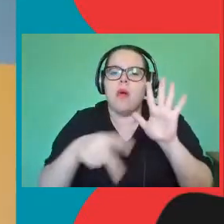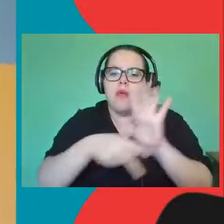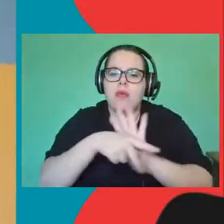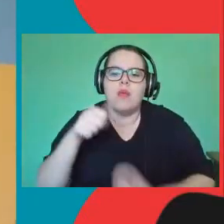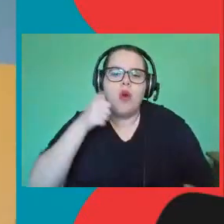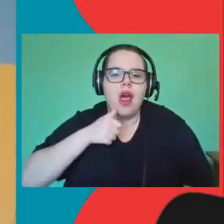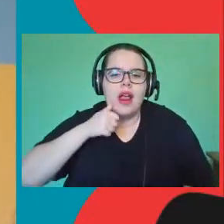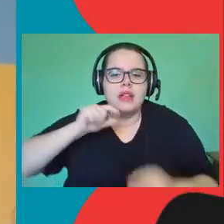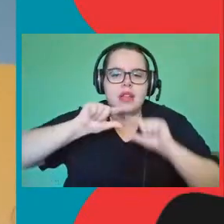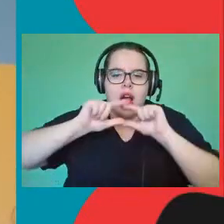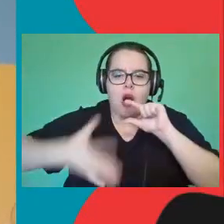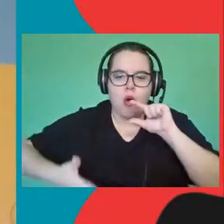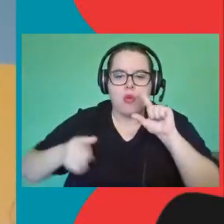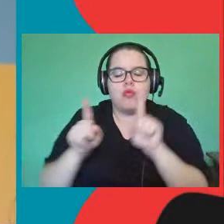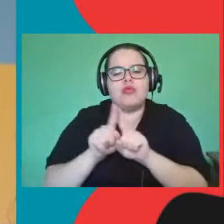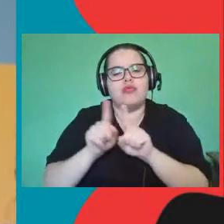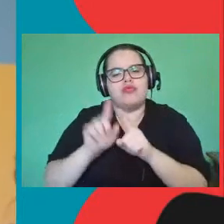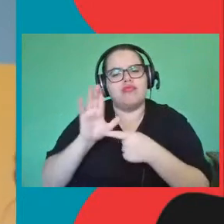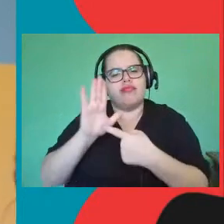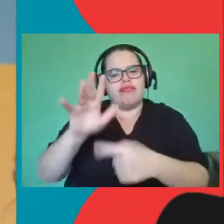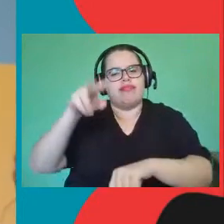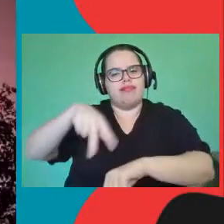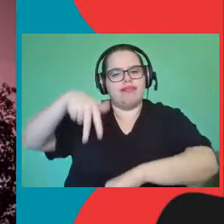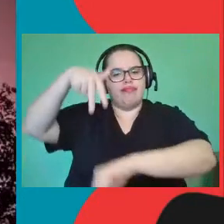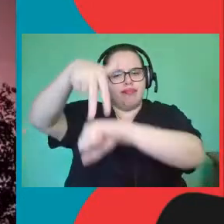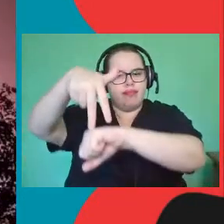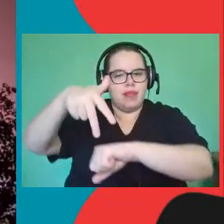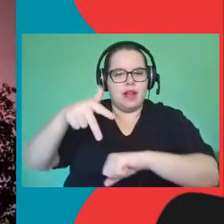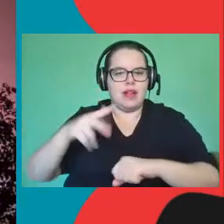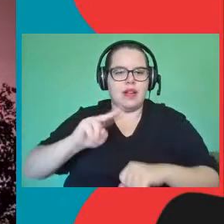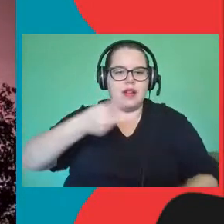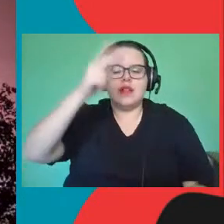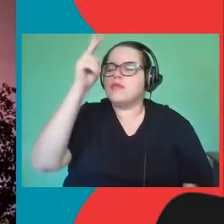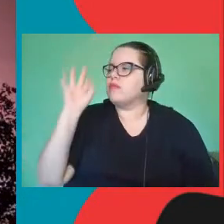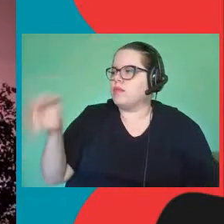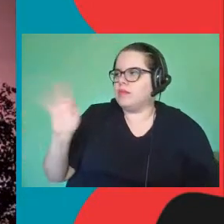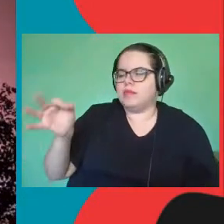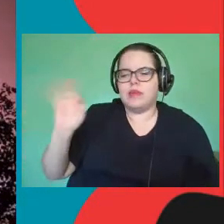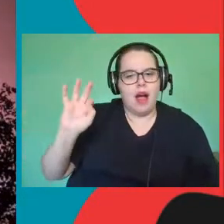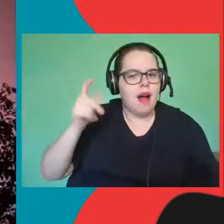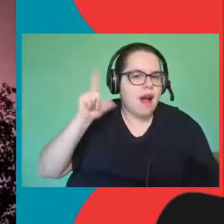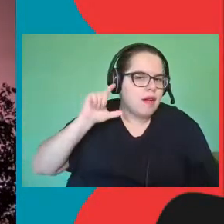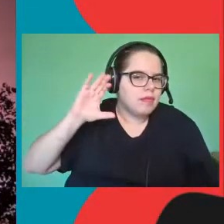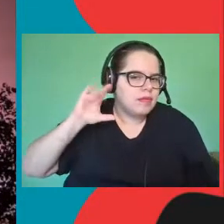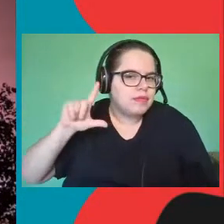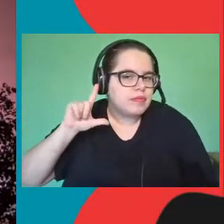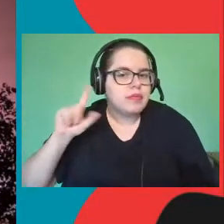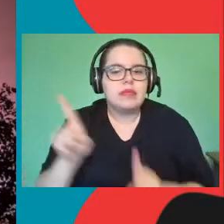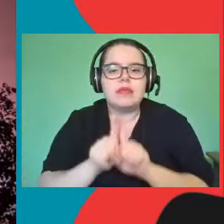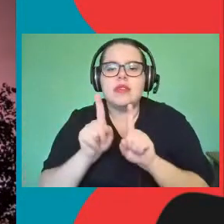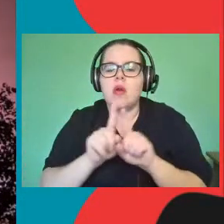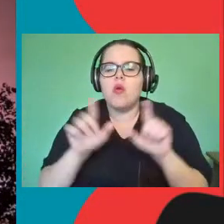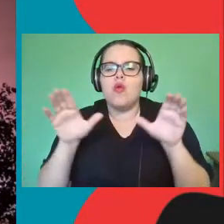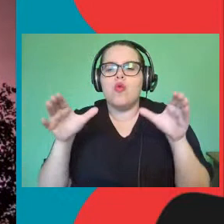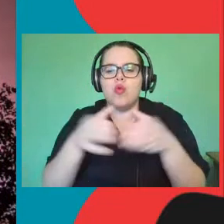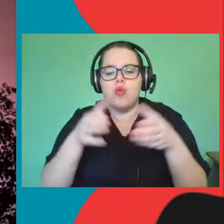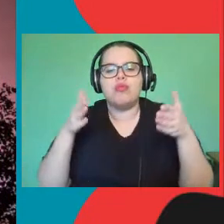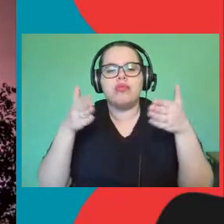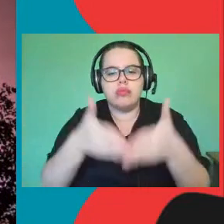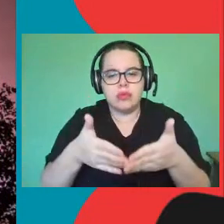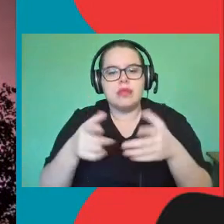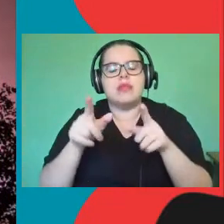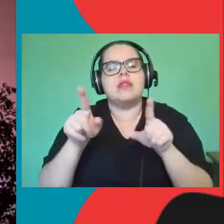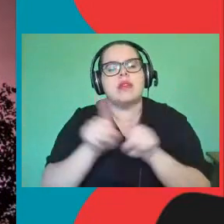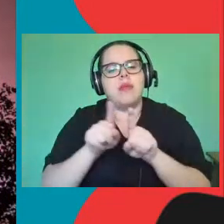trazendo a importância do protagonismo na carreira. Isso mesmo, Ká. E na C&T, os grupos de comitê e afinidade são formados por